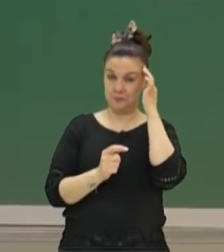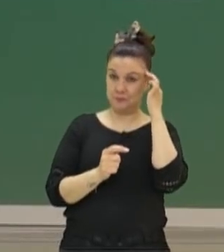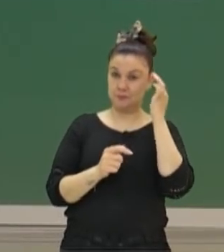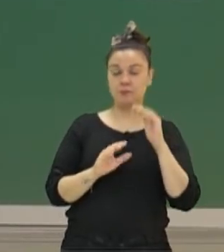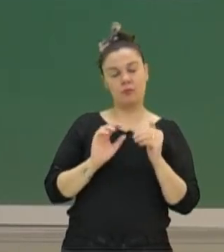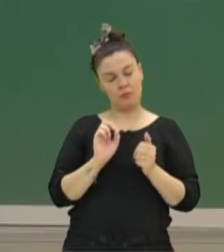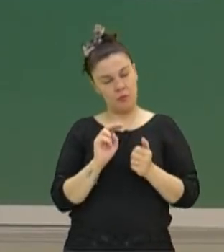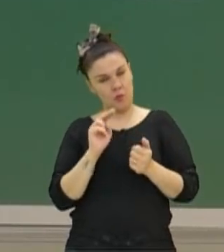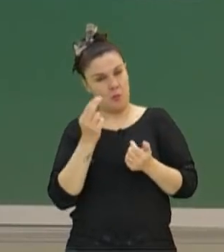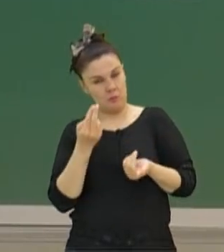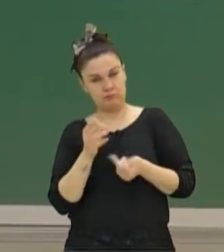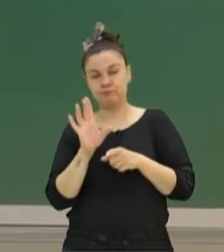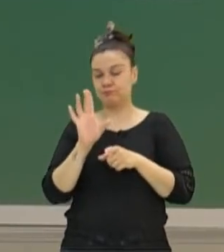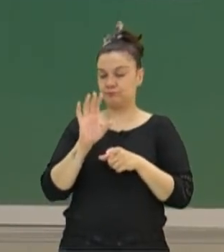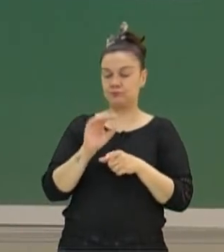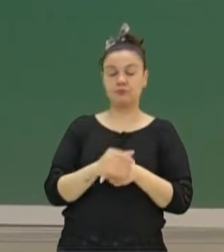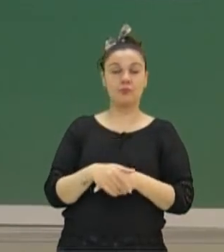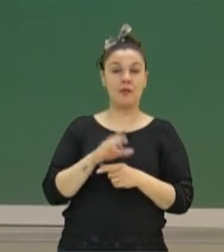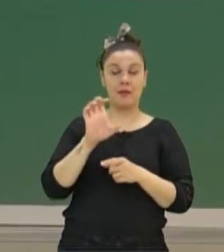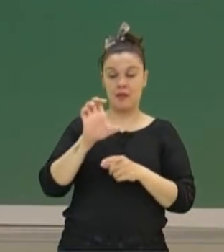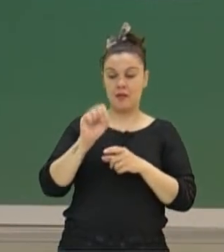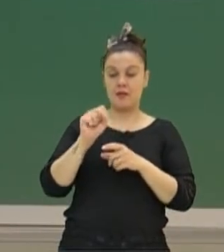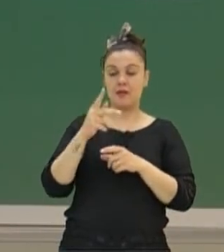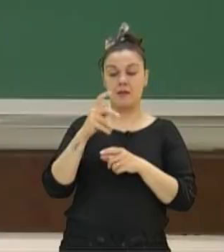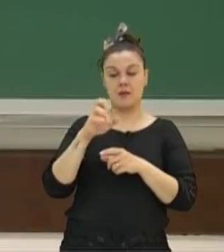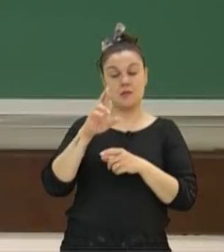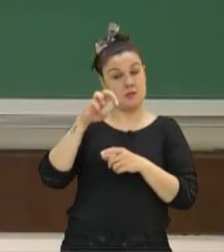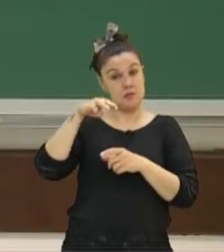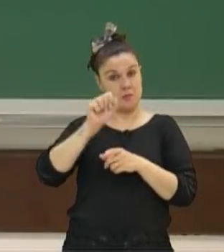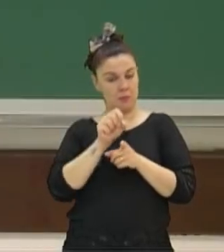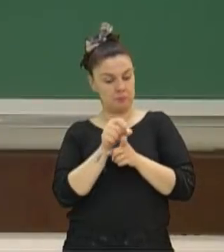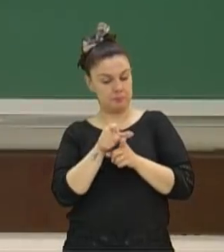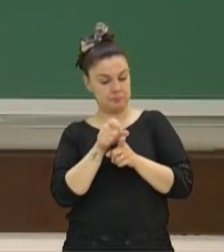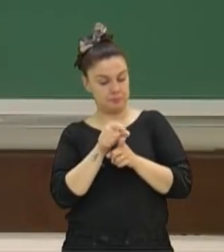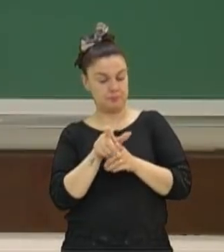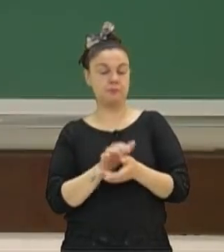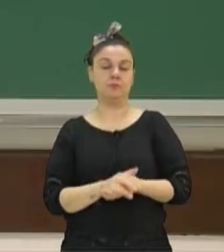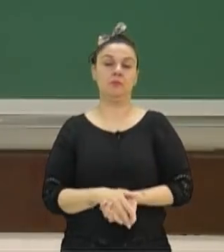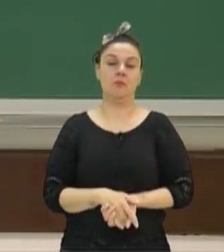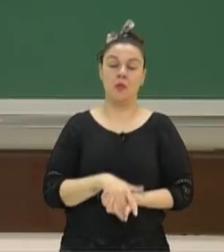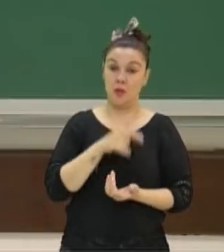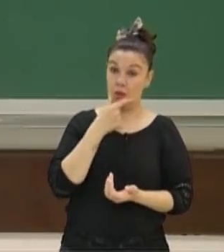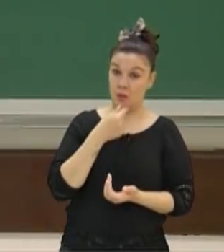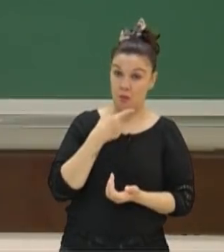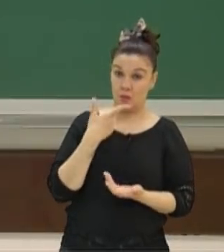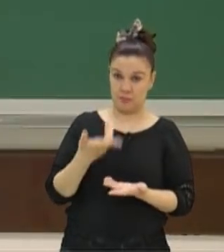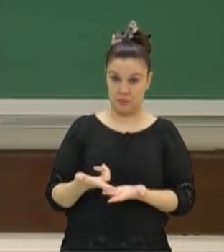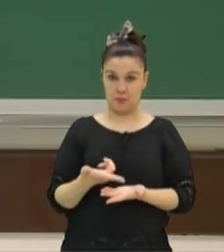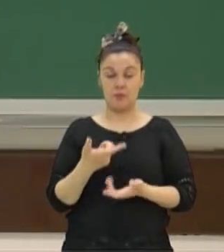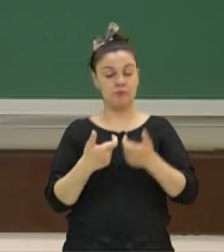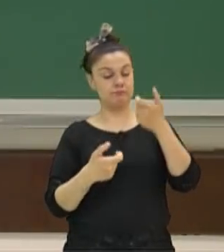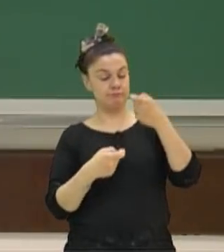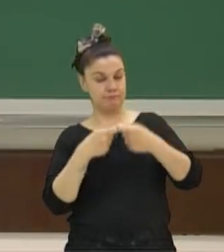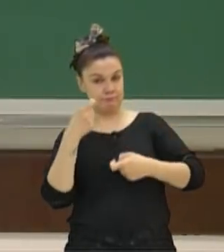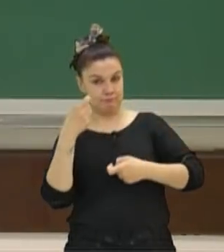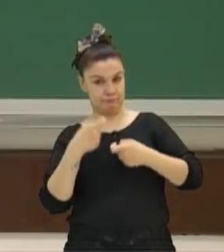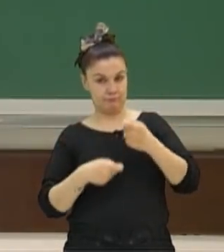ou do esperma, né, pela uretra do homem, no ato que nós chamamos